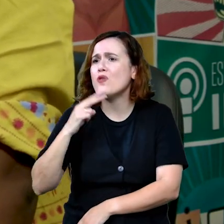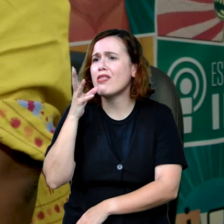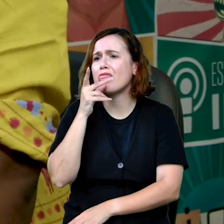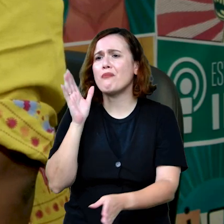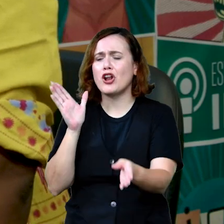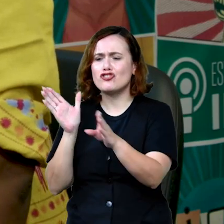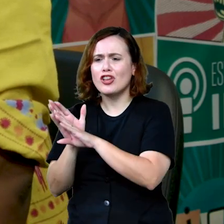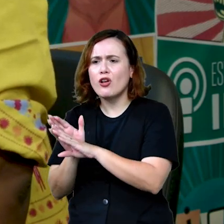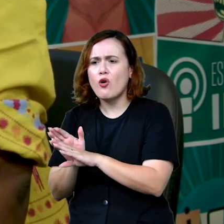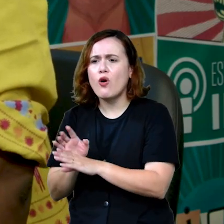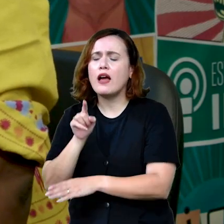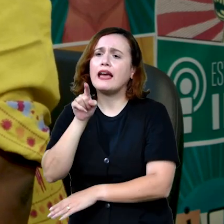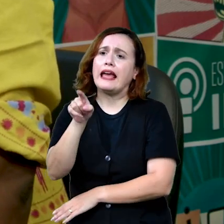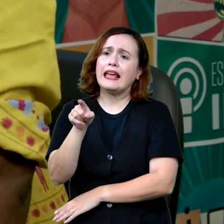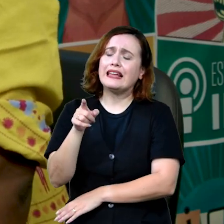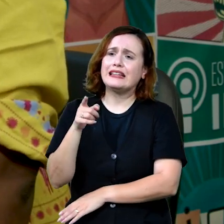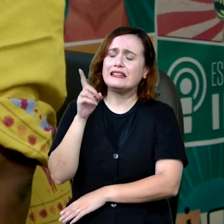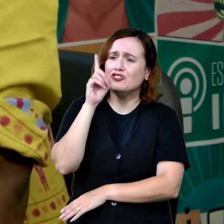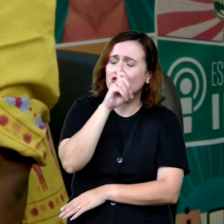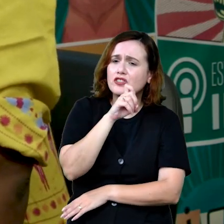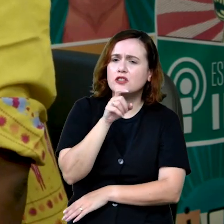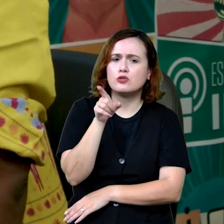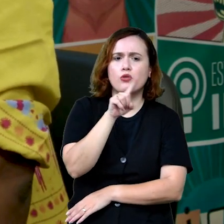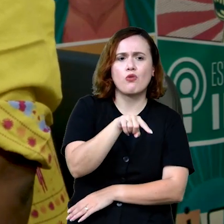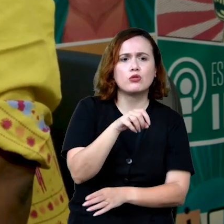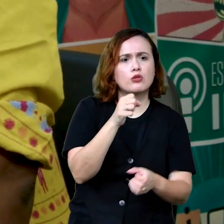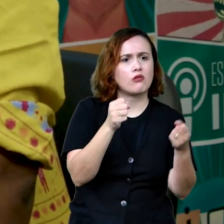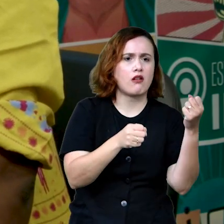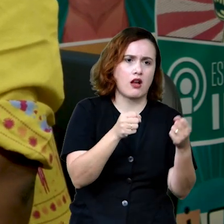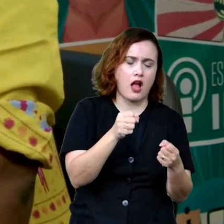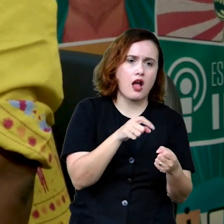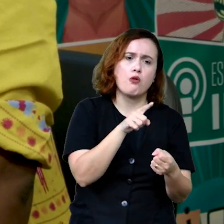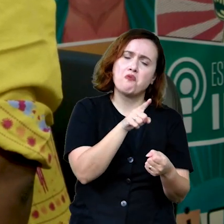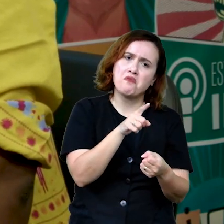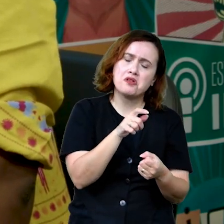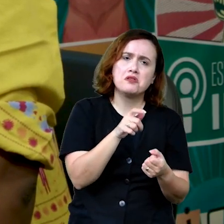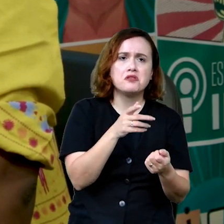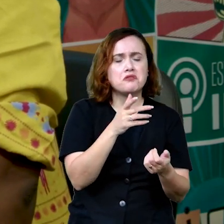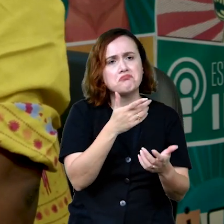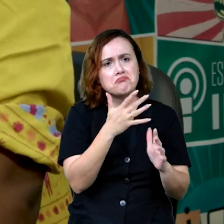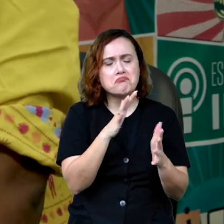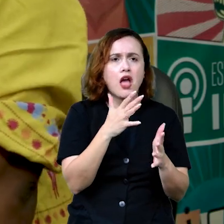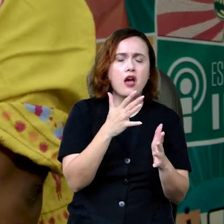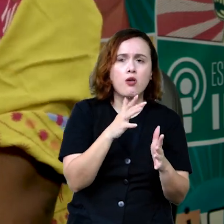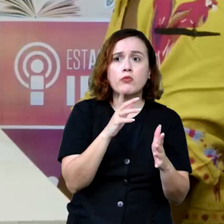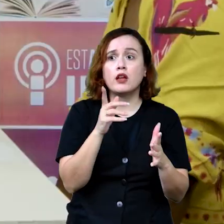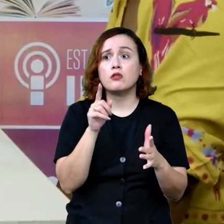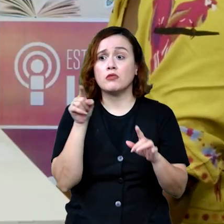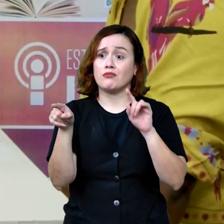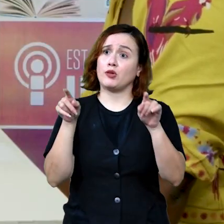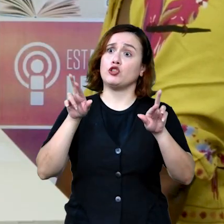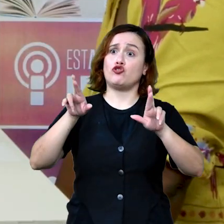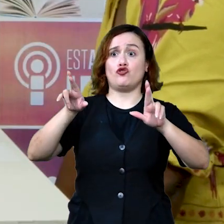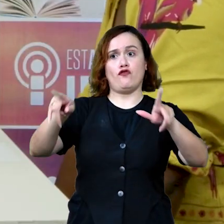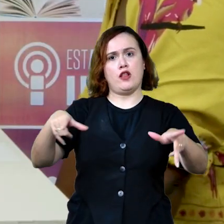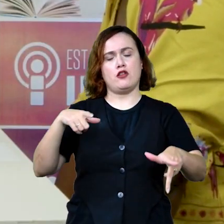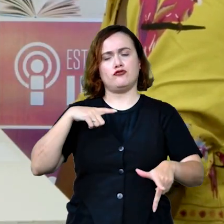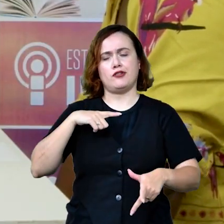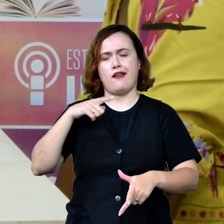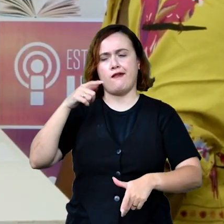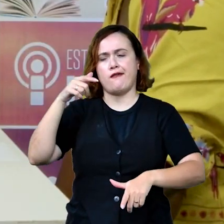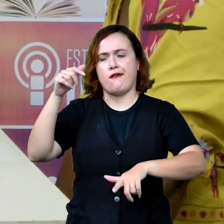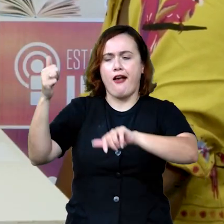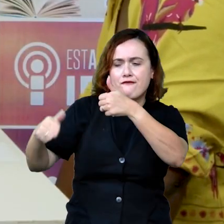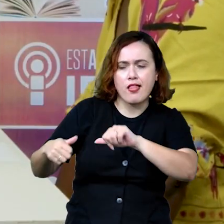bem diferente da entrega da pessoa que chegou num carro no ar-condicionado. Sim, com certeza.